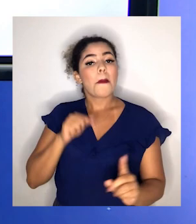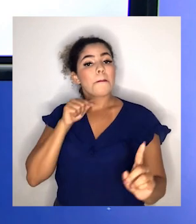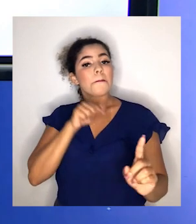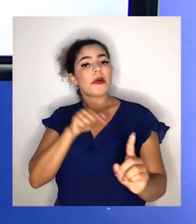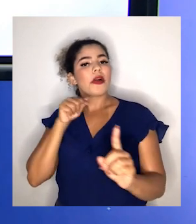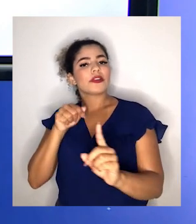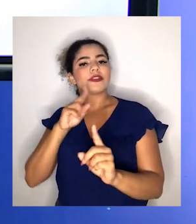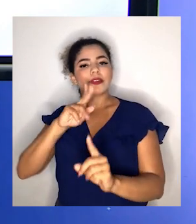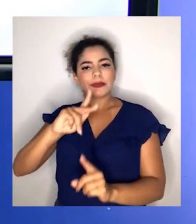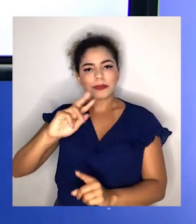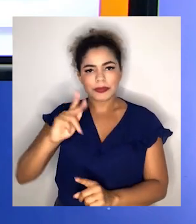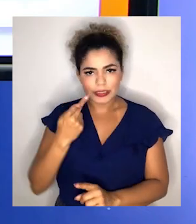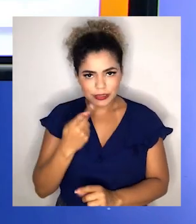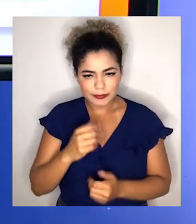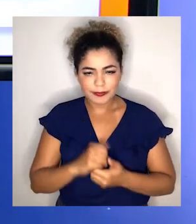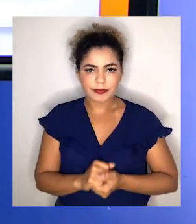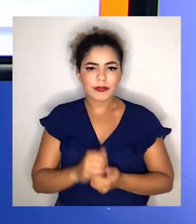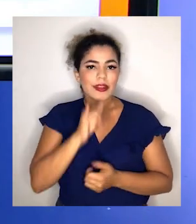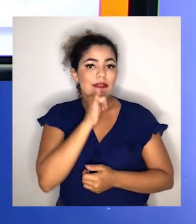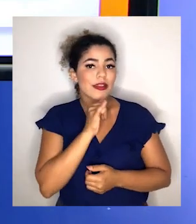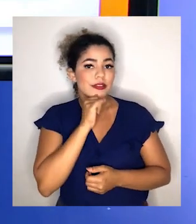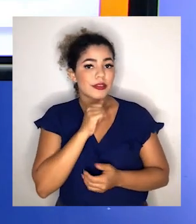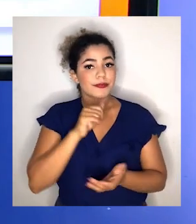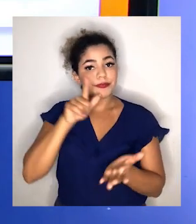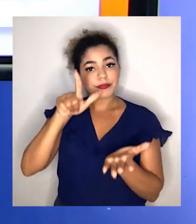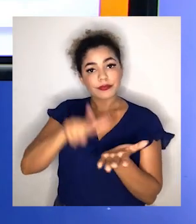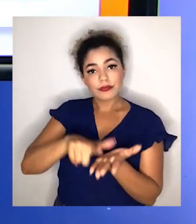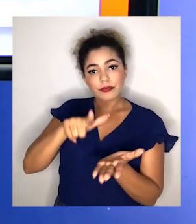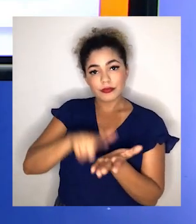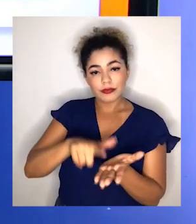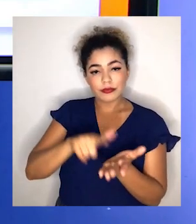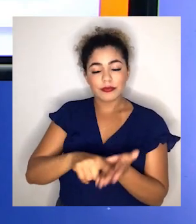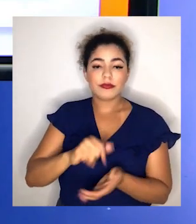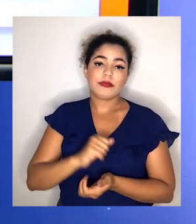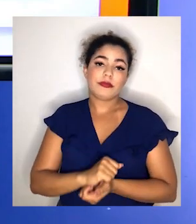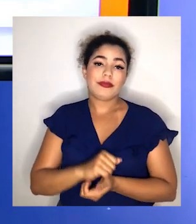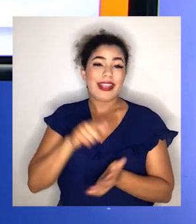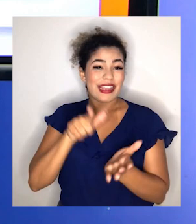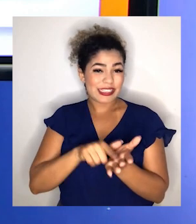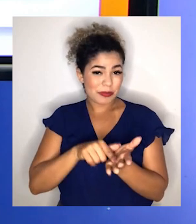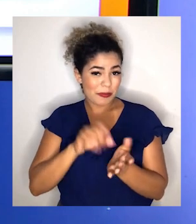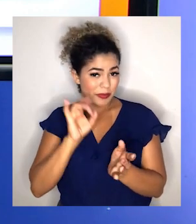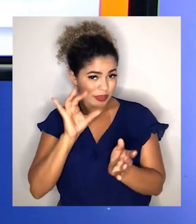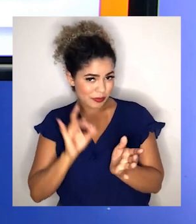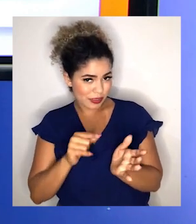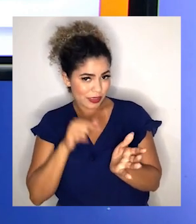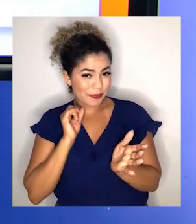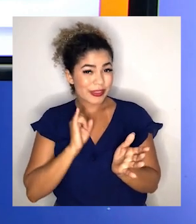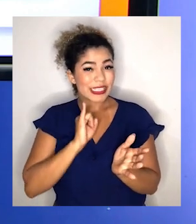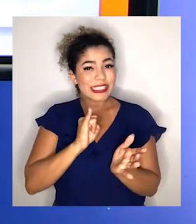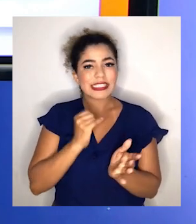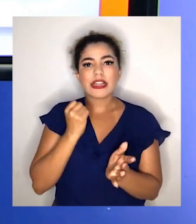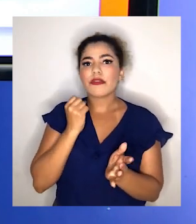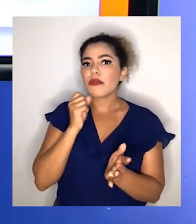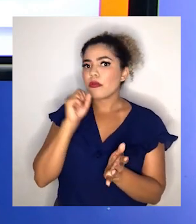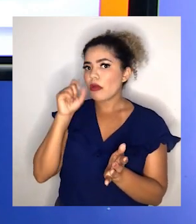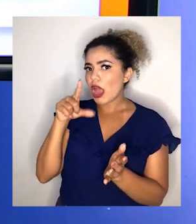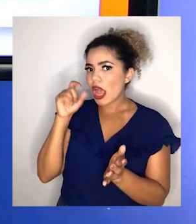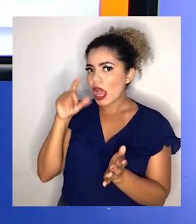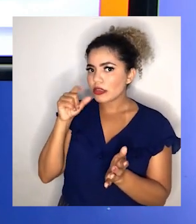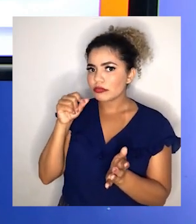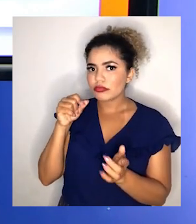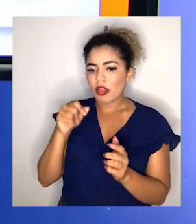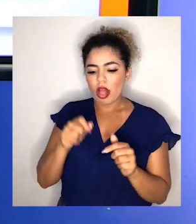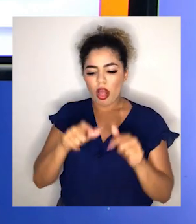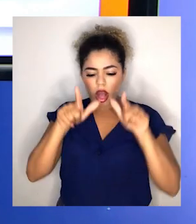para indicar o pH. Um exemplo é o papel tornassol. Esse papel, se ele for azul,